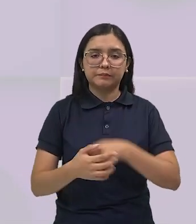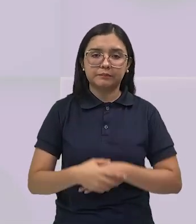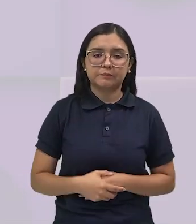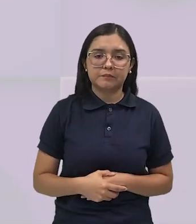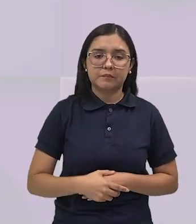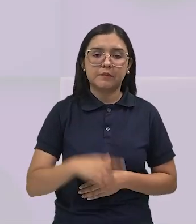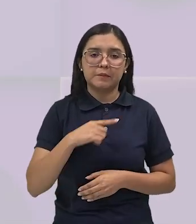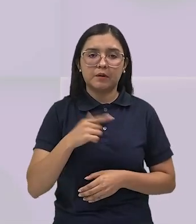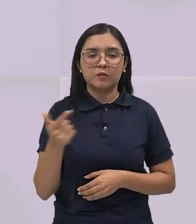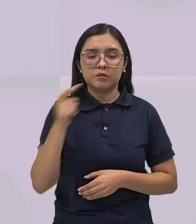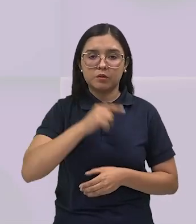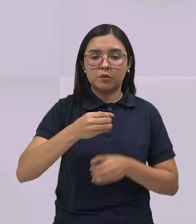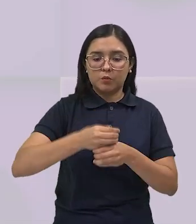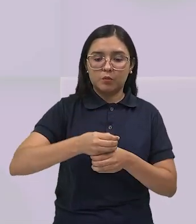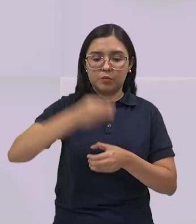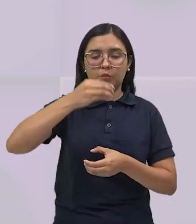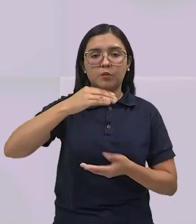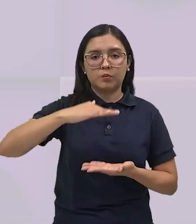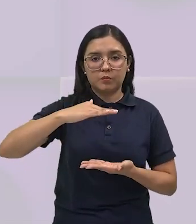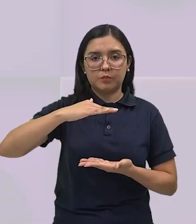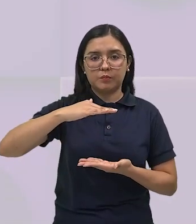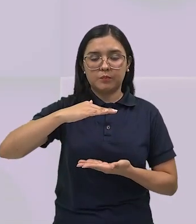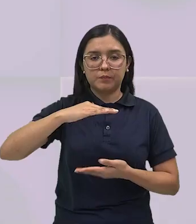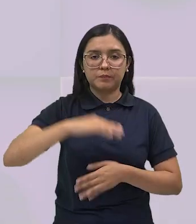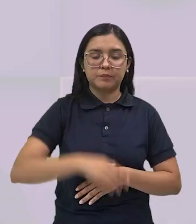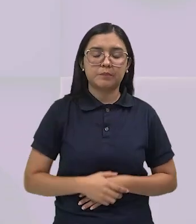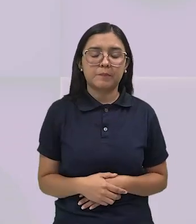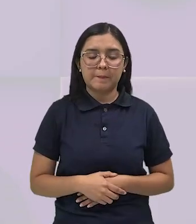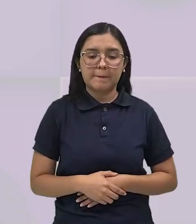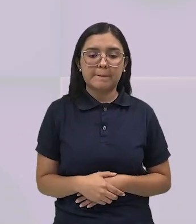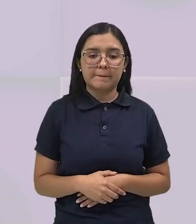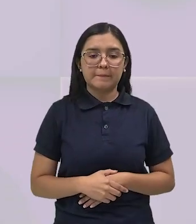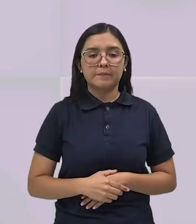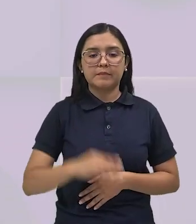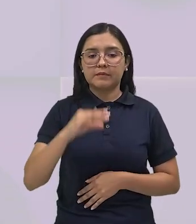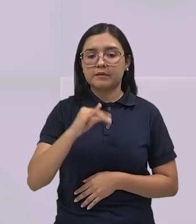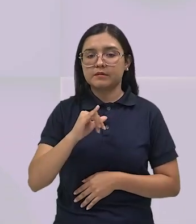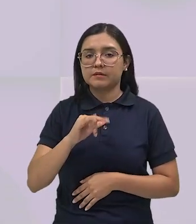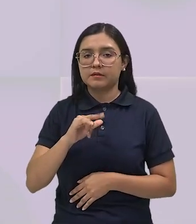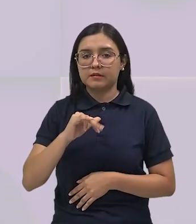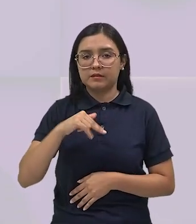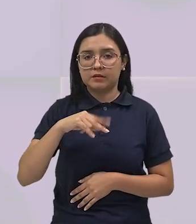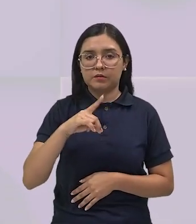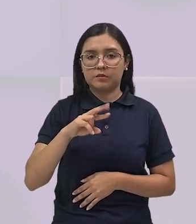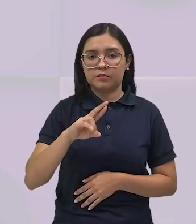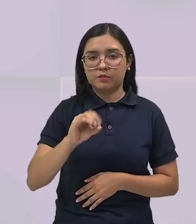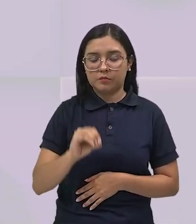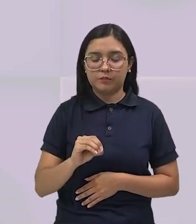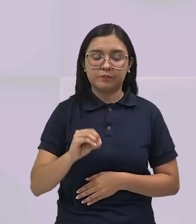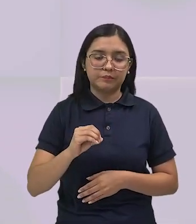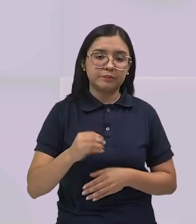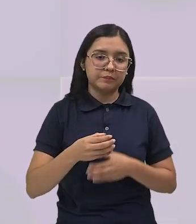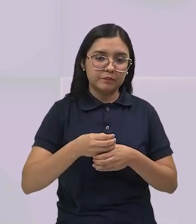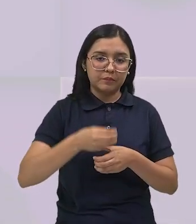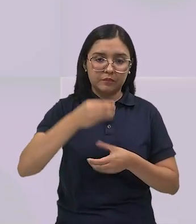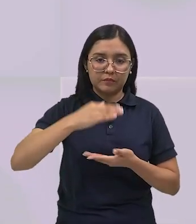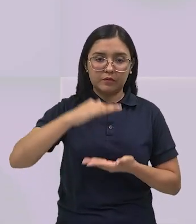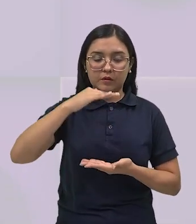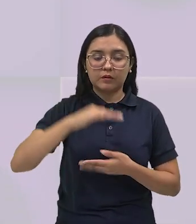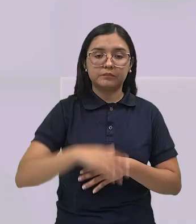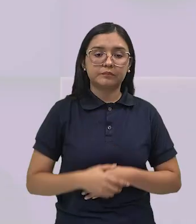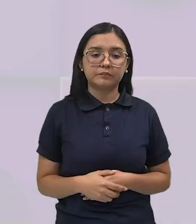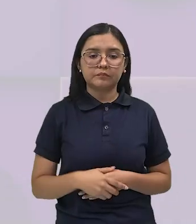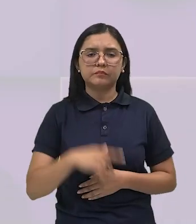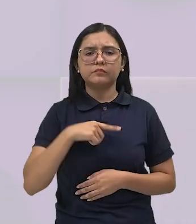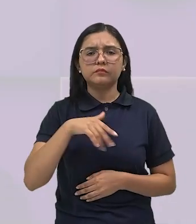sustentar este sólido geométrico chamado cilindro. Então, por ter uma área, nós temos a área